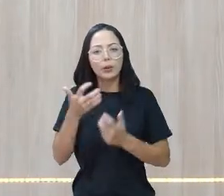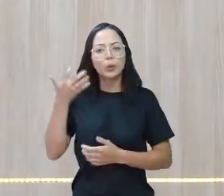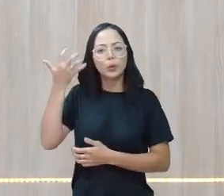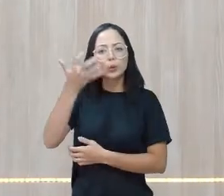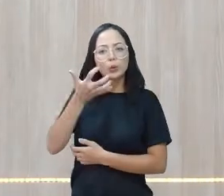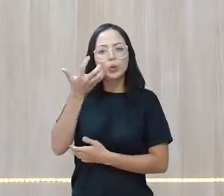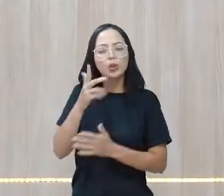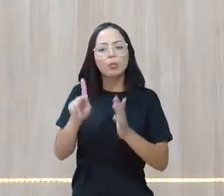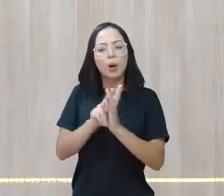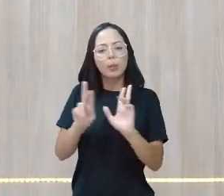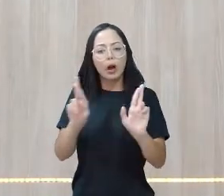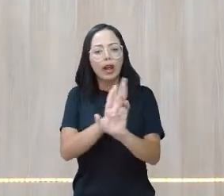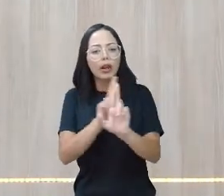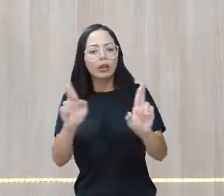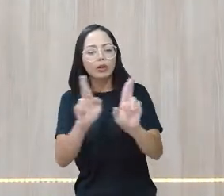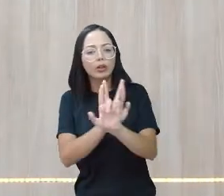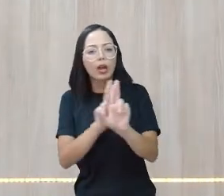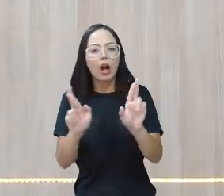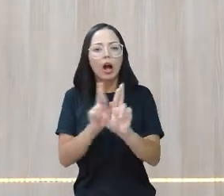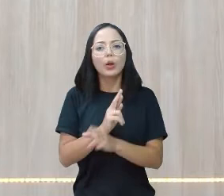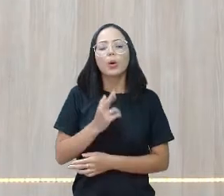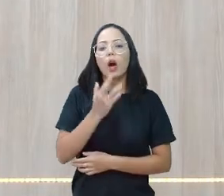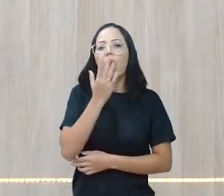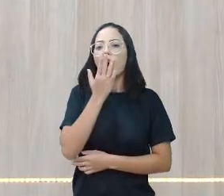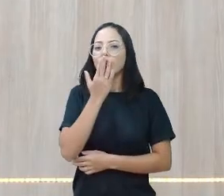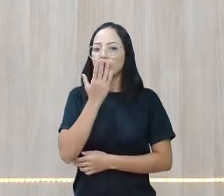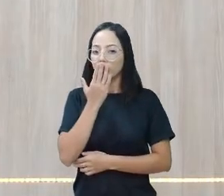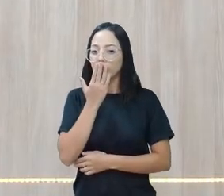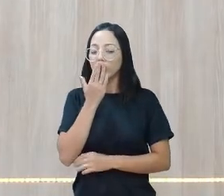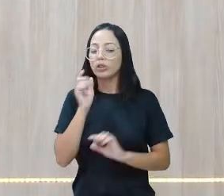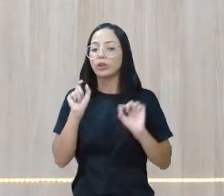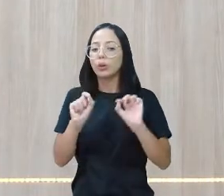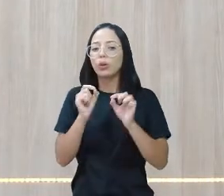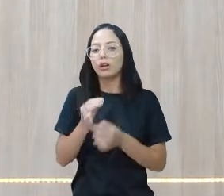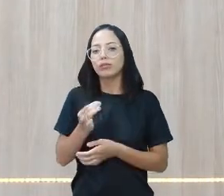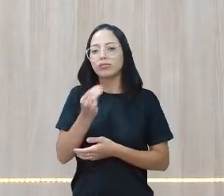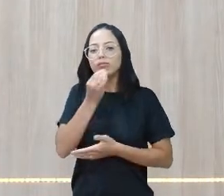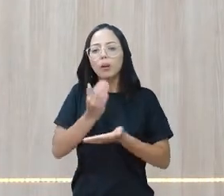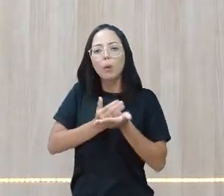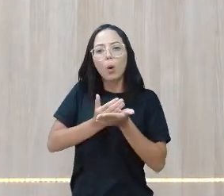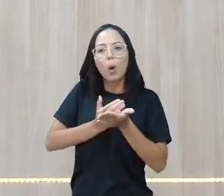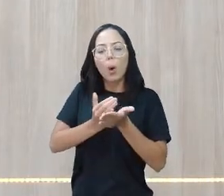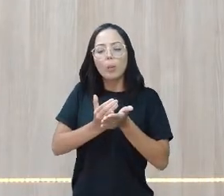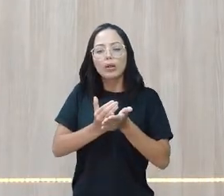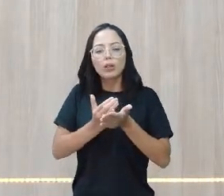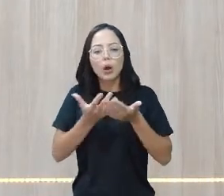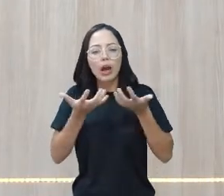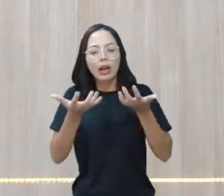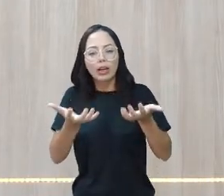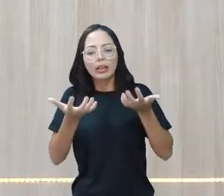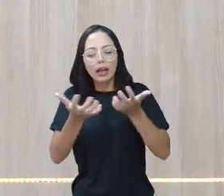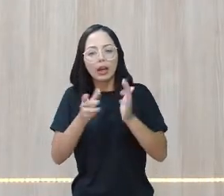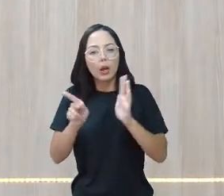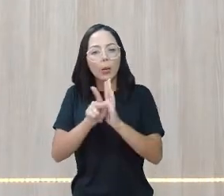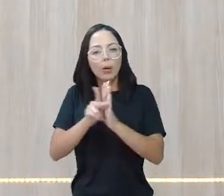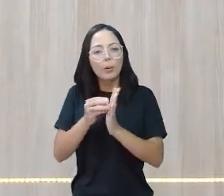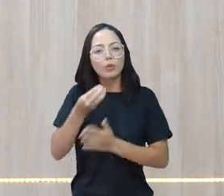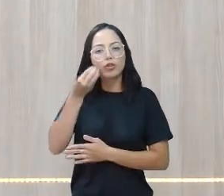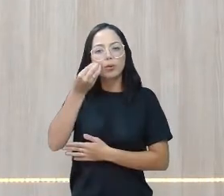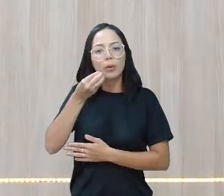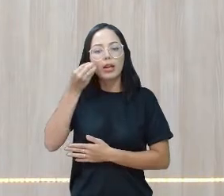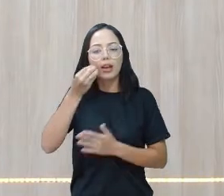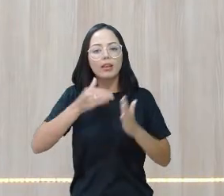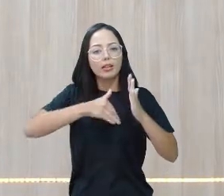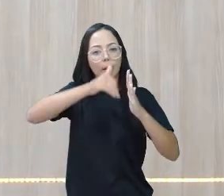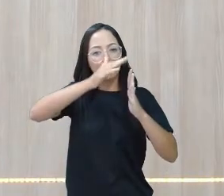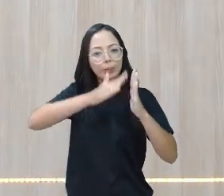sons relacionados com as cores, que ele começou a querer trazer essa experiência para a pintura. E